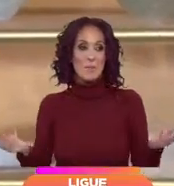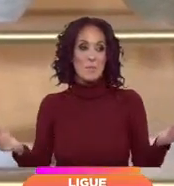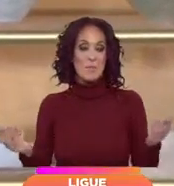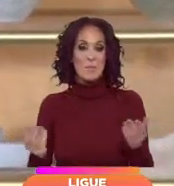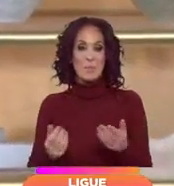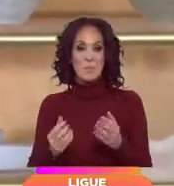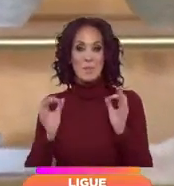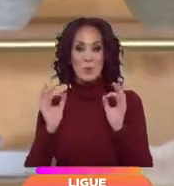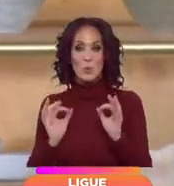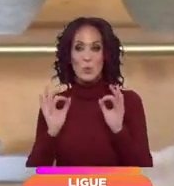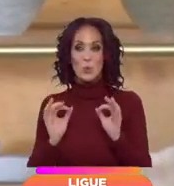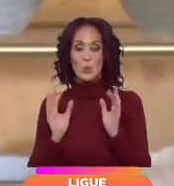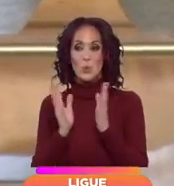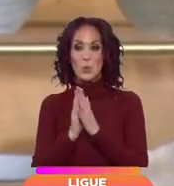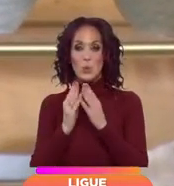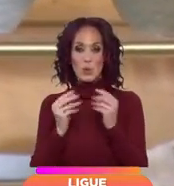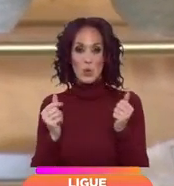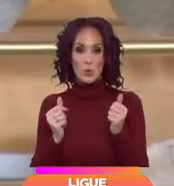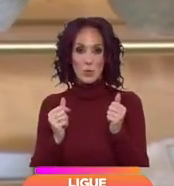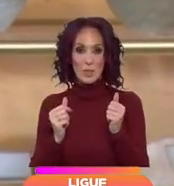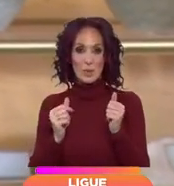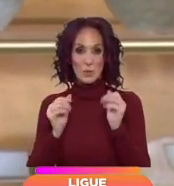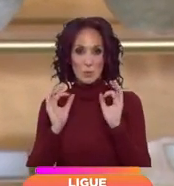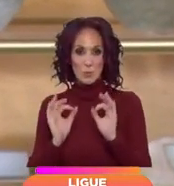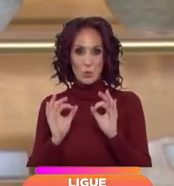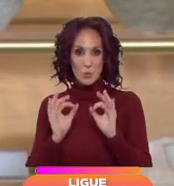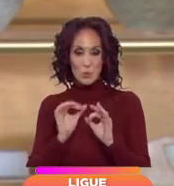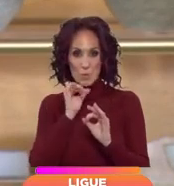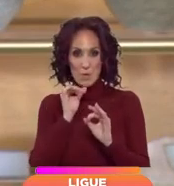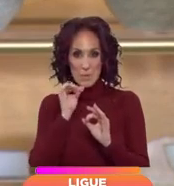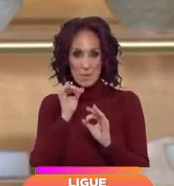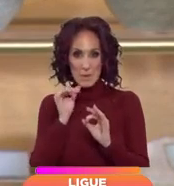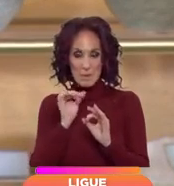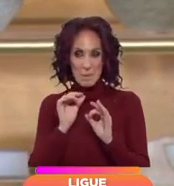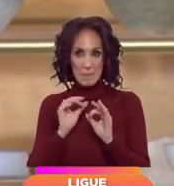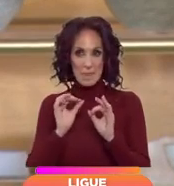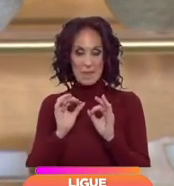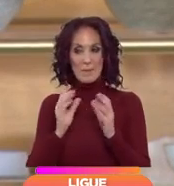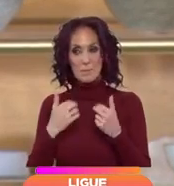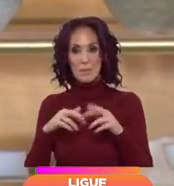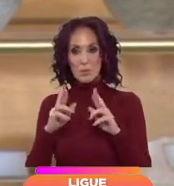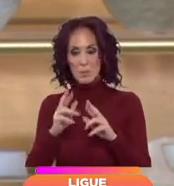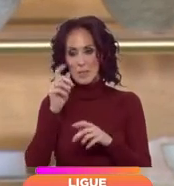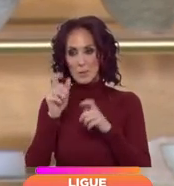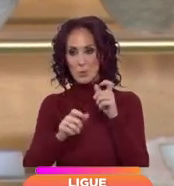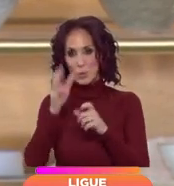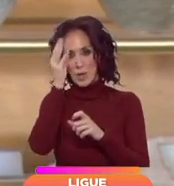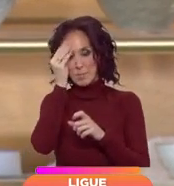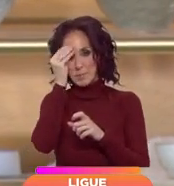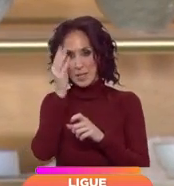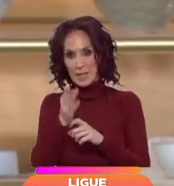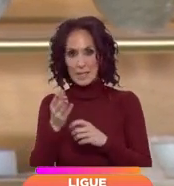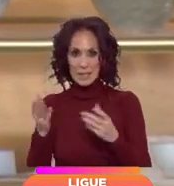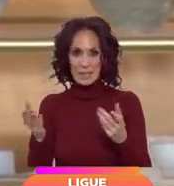Ainda não está tudo resolvido sobre isso. E como eu comentei, eu acho que espero que as pessoas tenham aprendido uma lição,